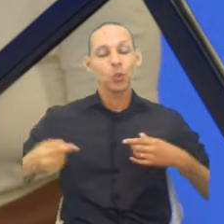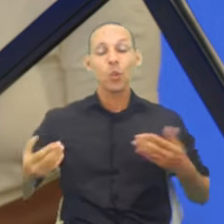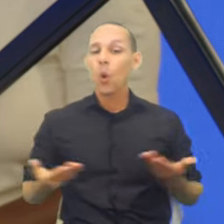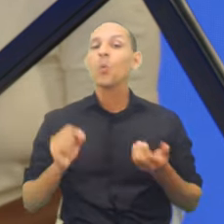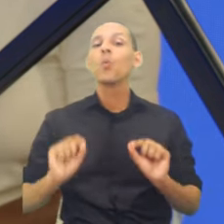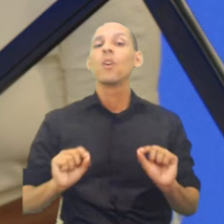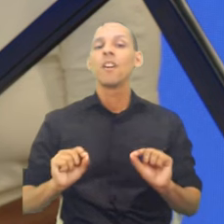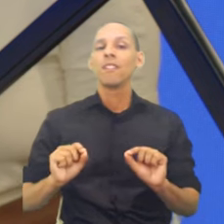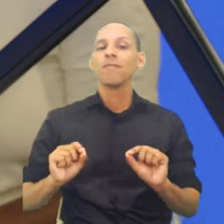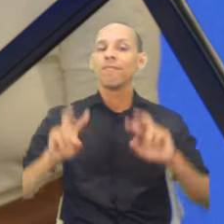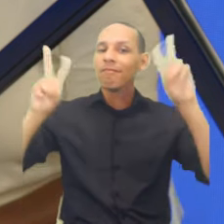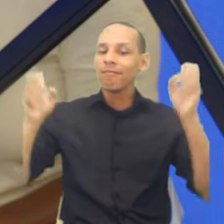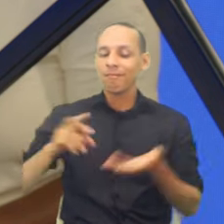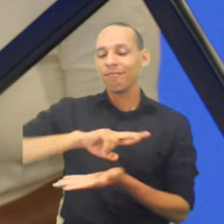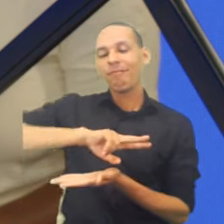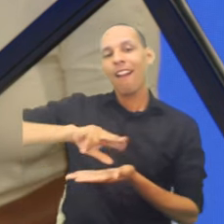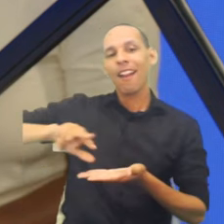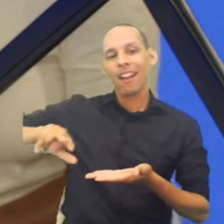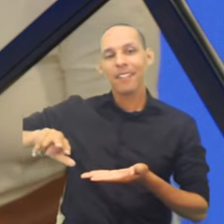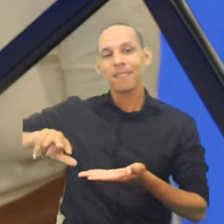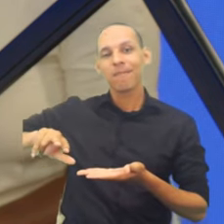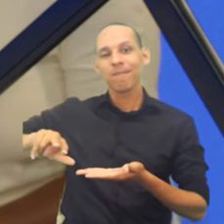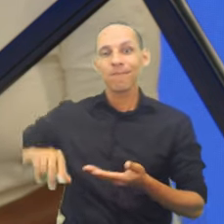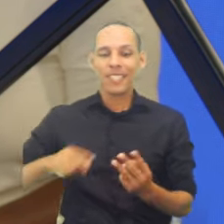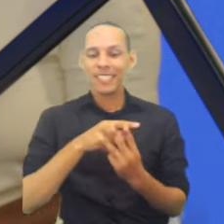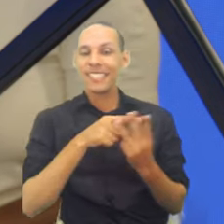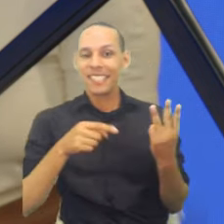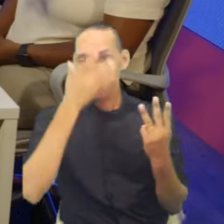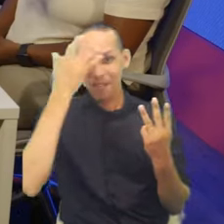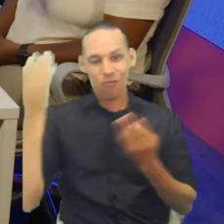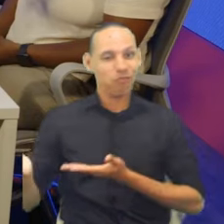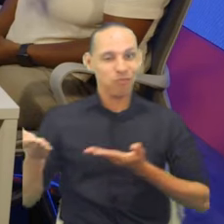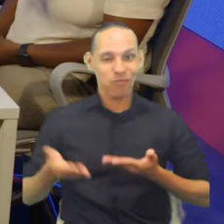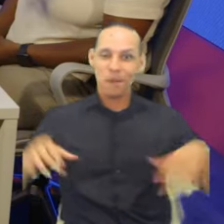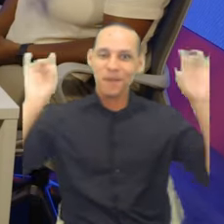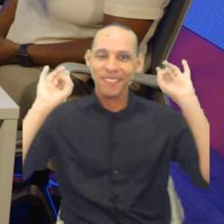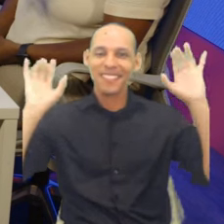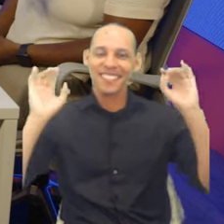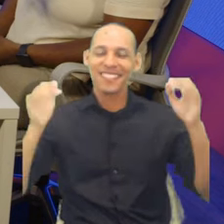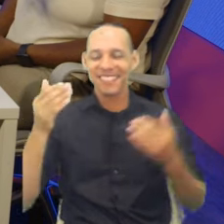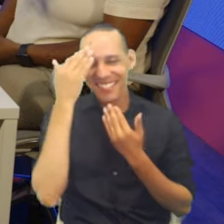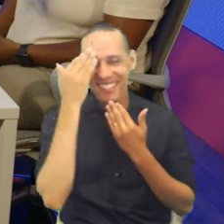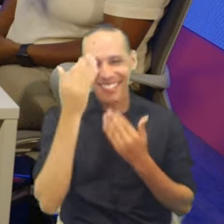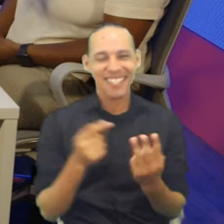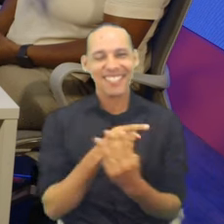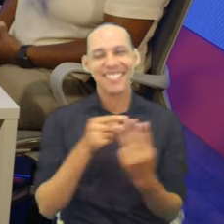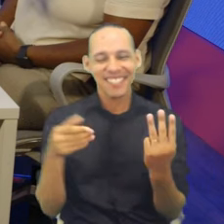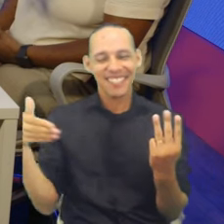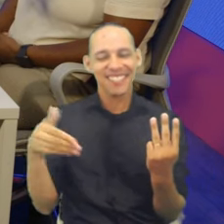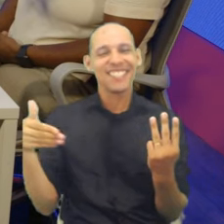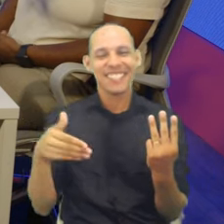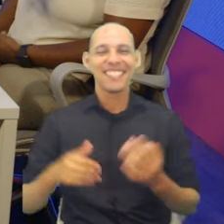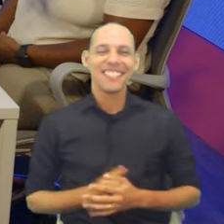diversidade e E para isso a gente tem três convidados ilustres aqui dos quais eu já agradeço a participação e a